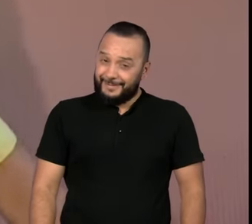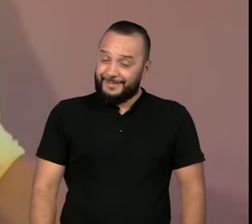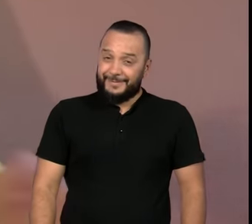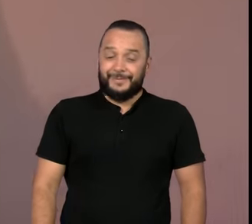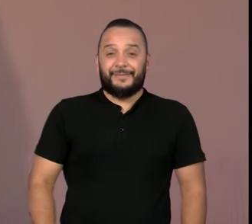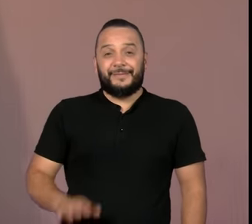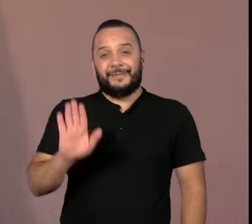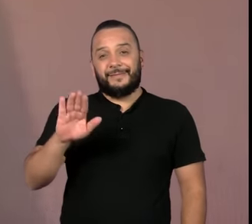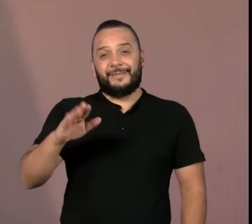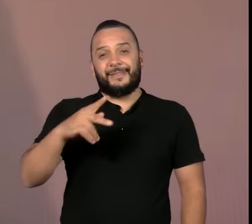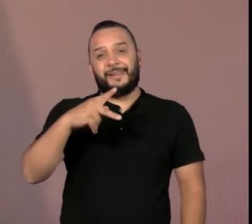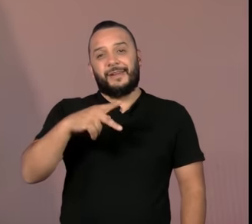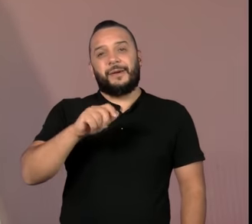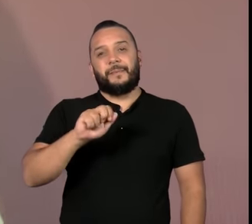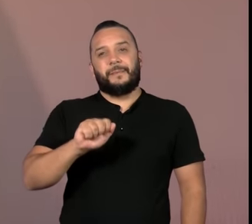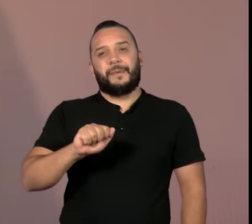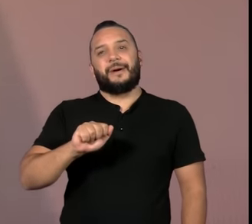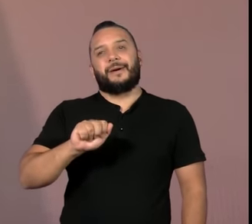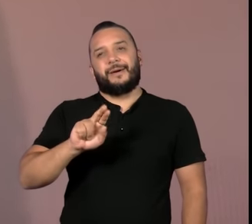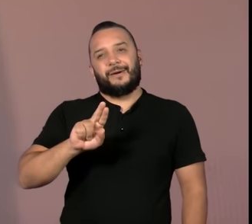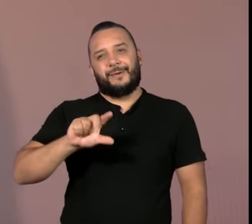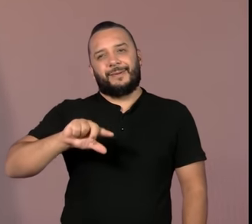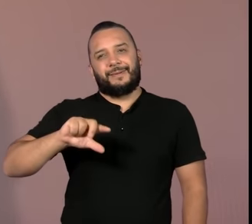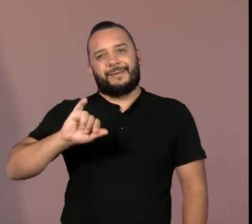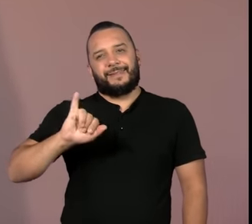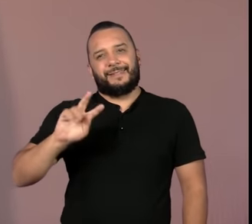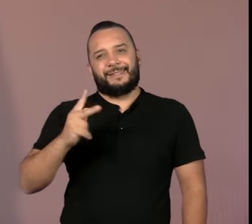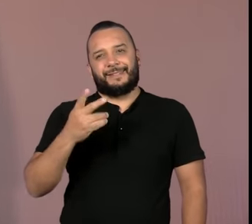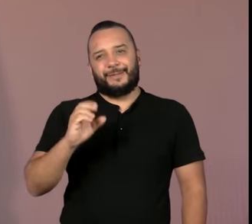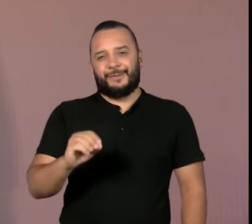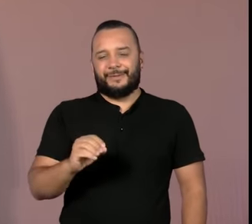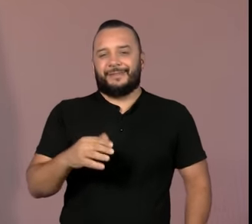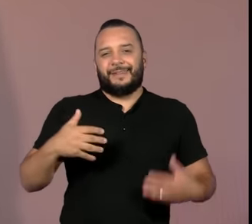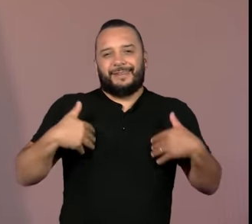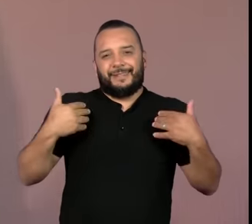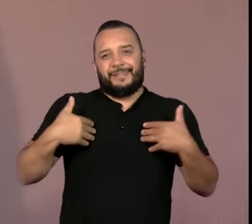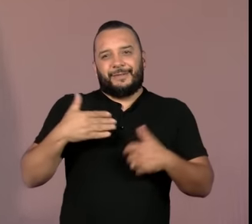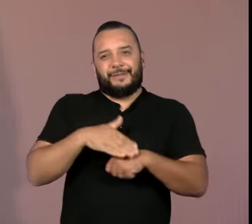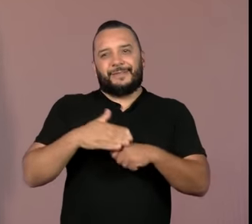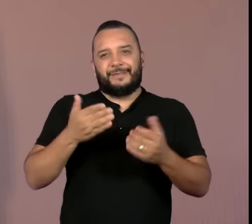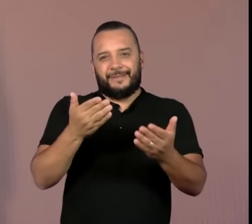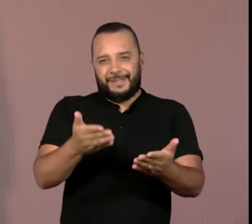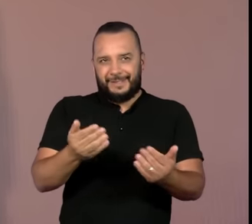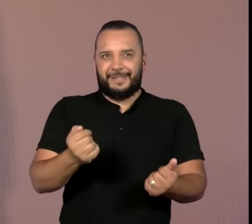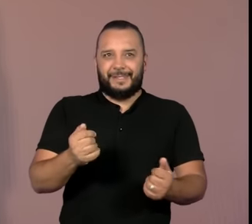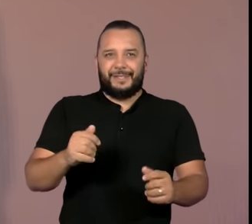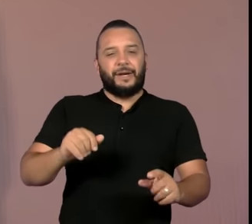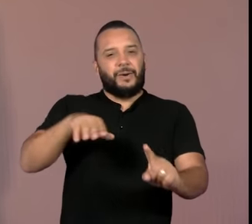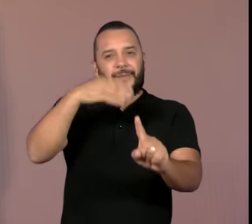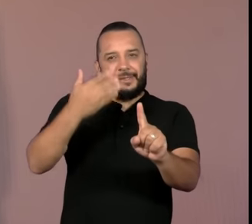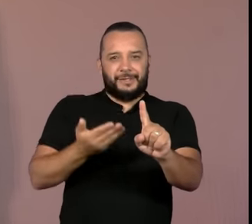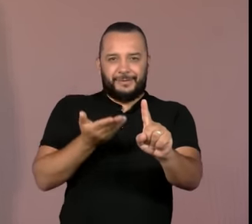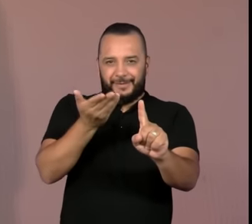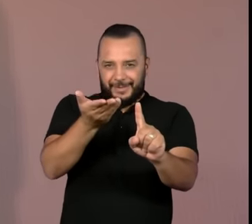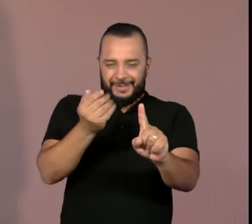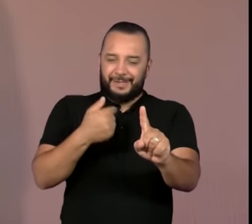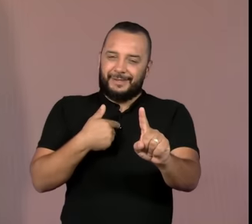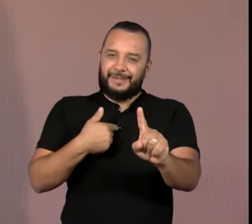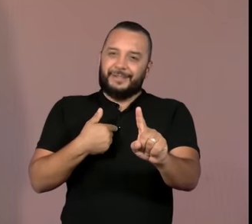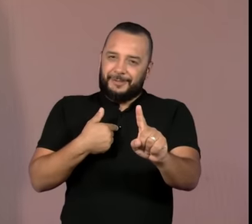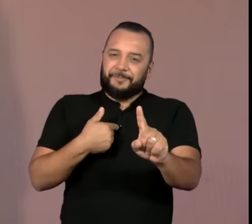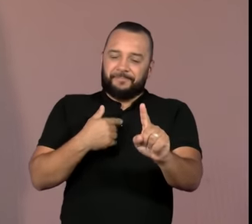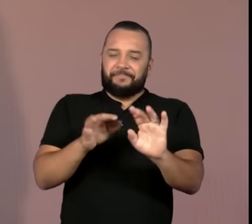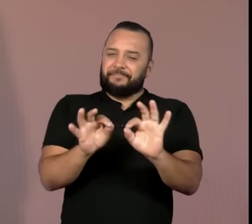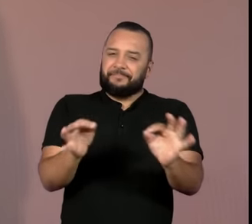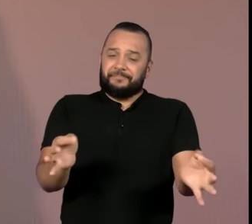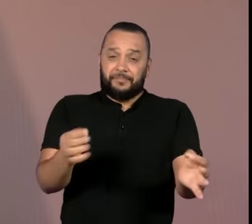Paulinho, que alegria poder falar com você por aqui. É uma homenagem muito singela, mas quando me convidaram, eu falei,